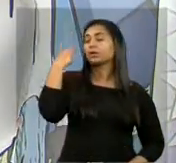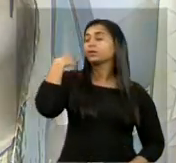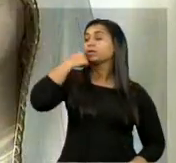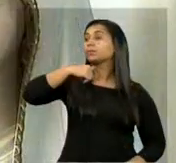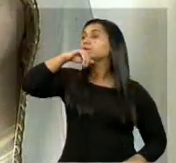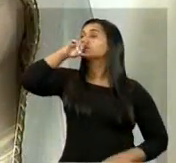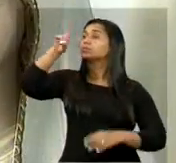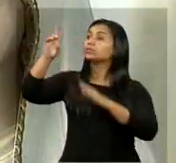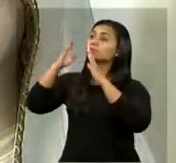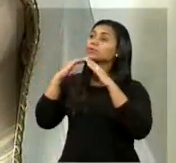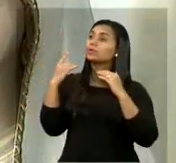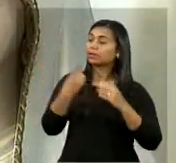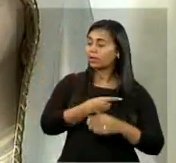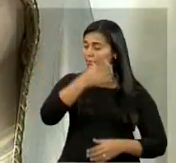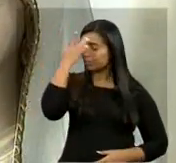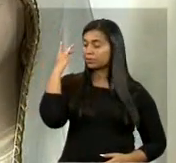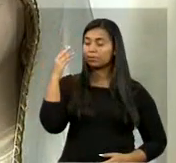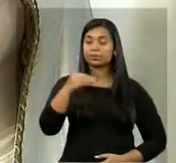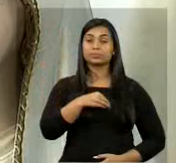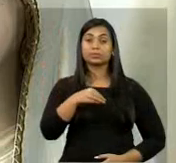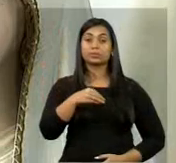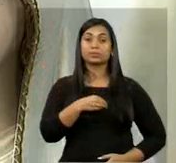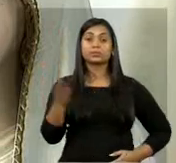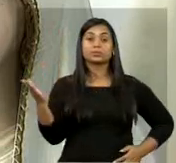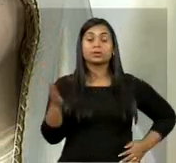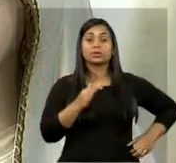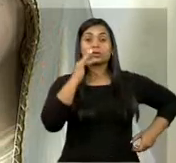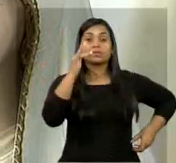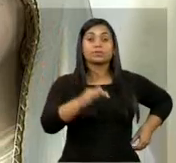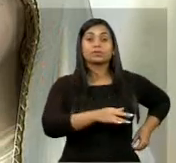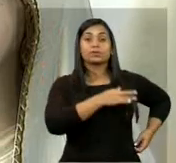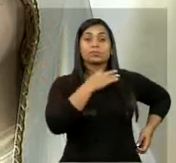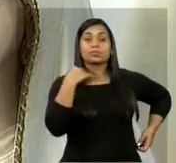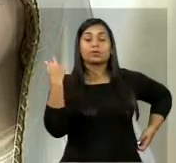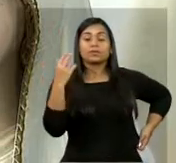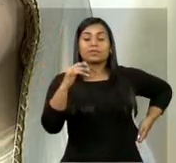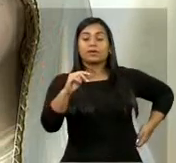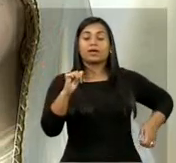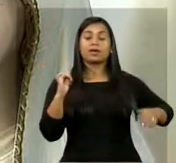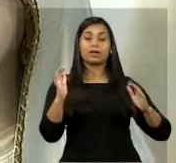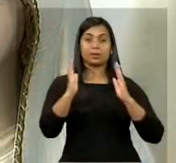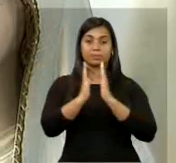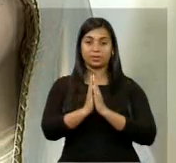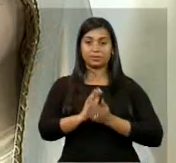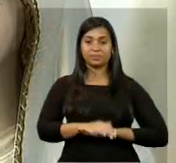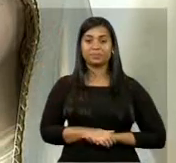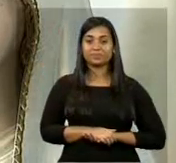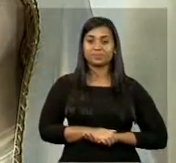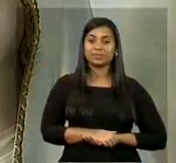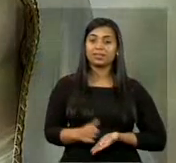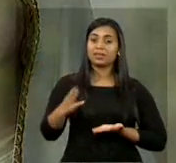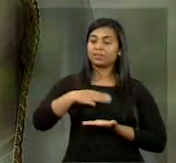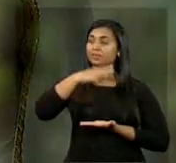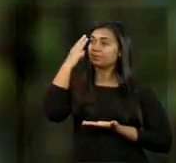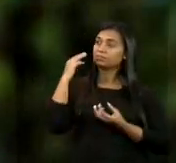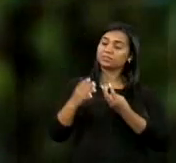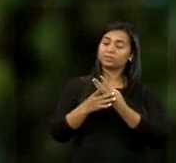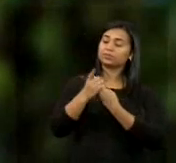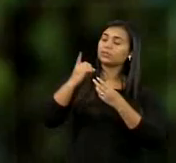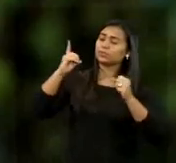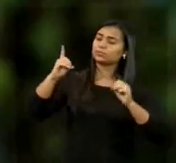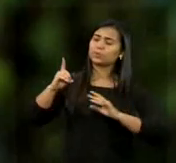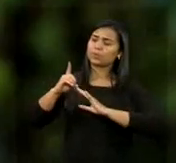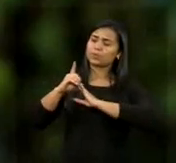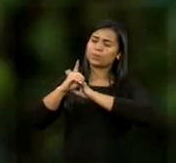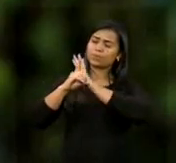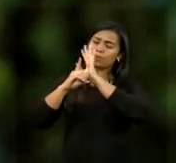Santa Maria, Mãe de Deus, rogai por nós, pecadores, agora e na hora de nossa morte. Amém. Glória ao Pai,